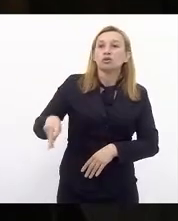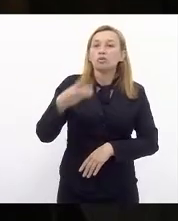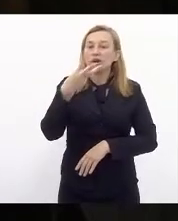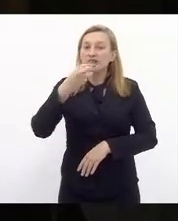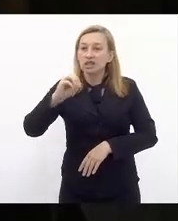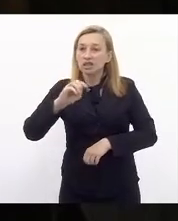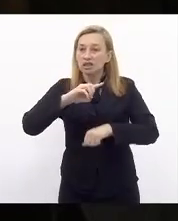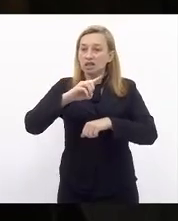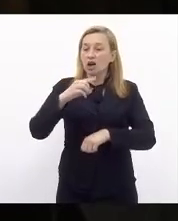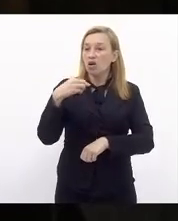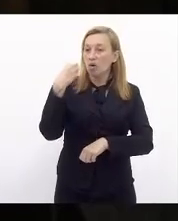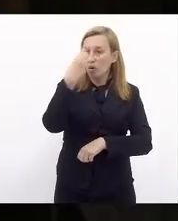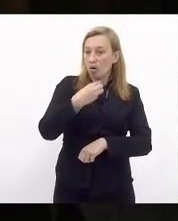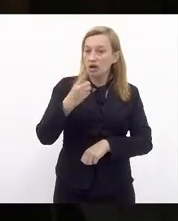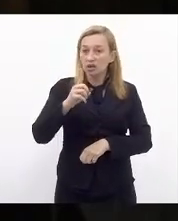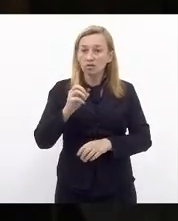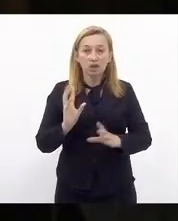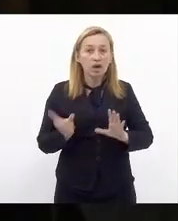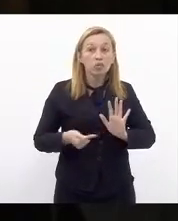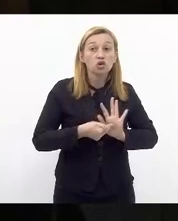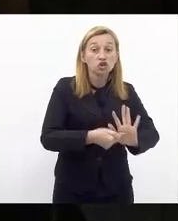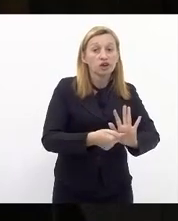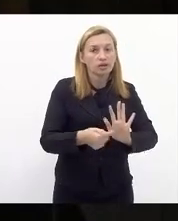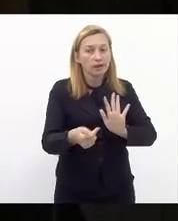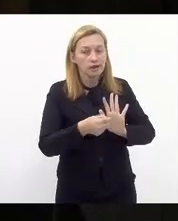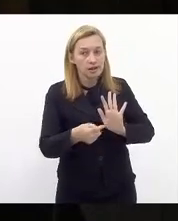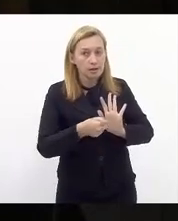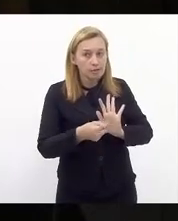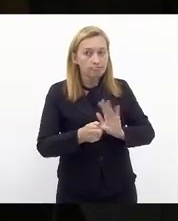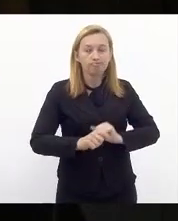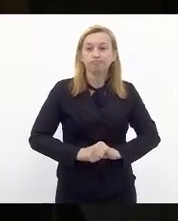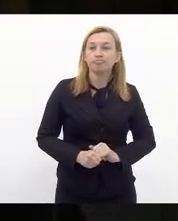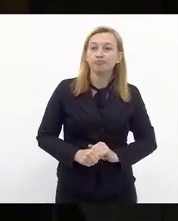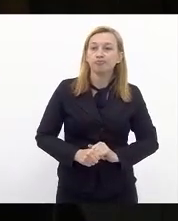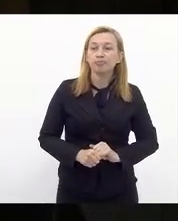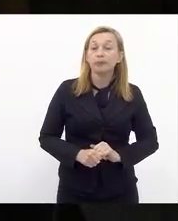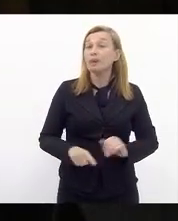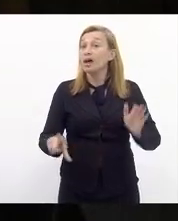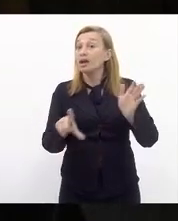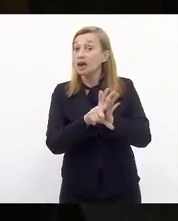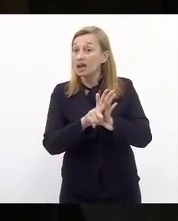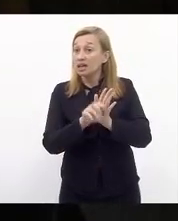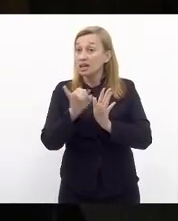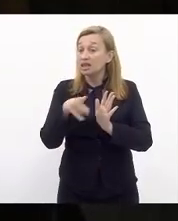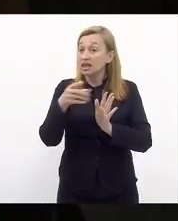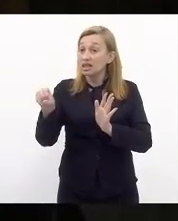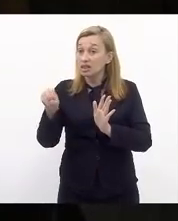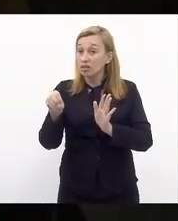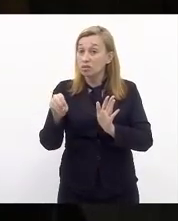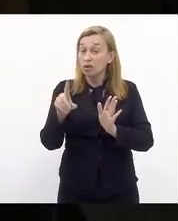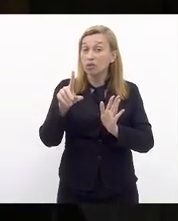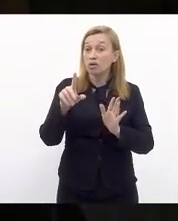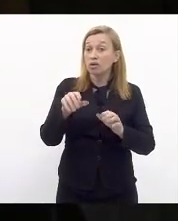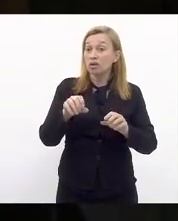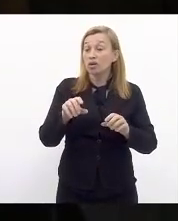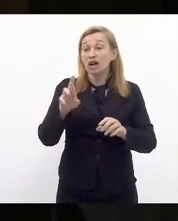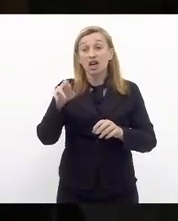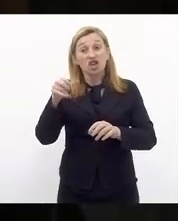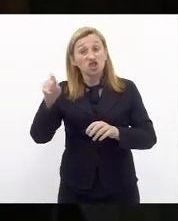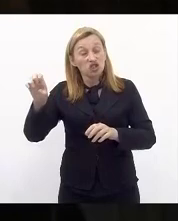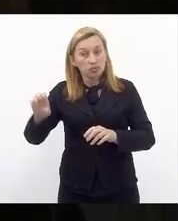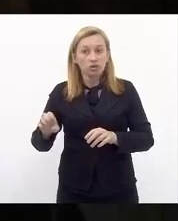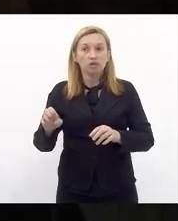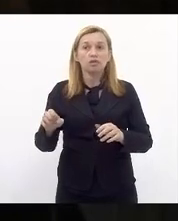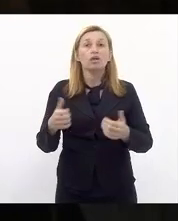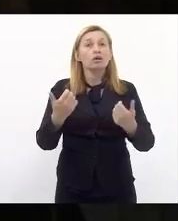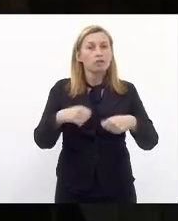é isso não está excepcionalizado aqui isso não está excepcionalizado na lei de adesão ao regime é isso